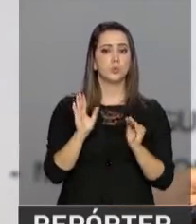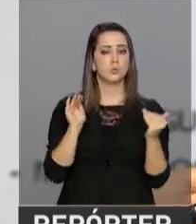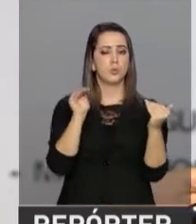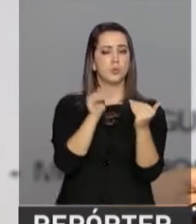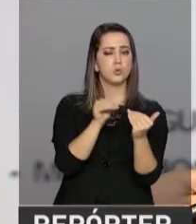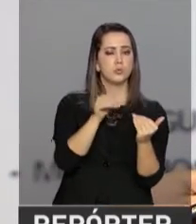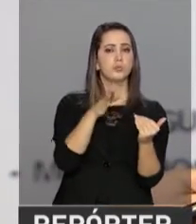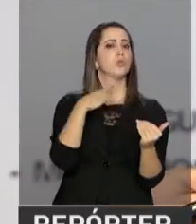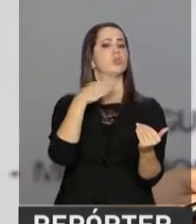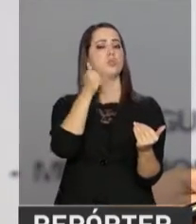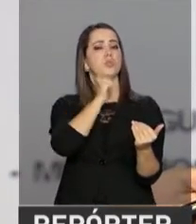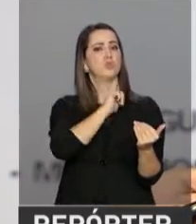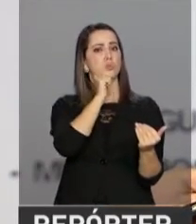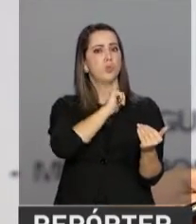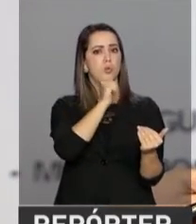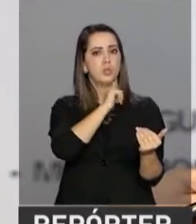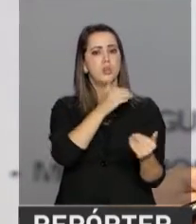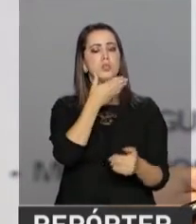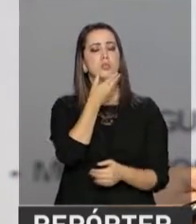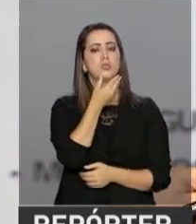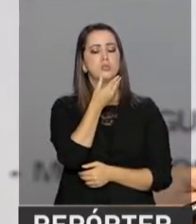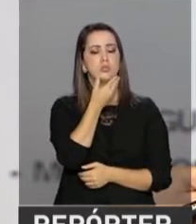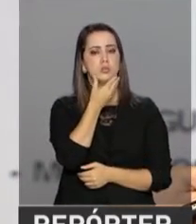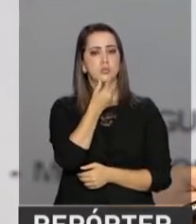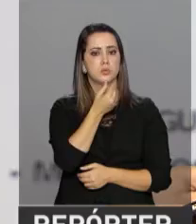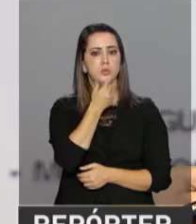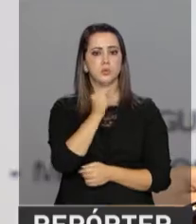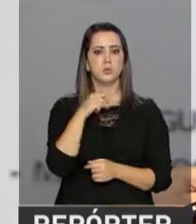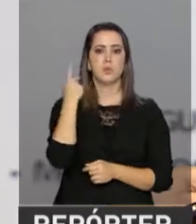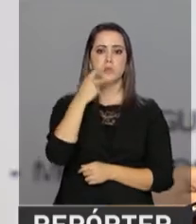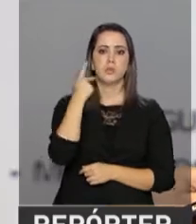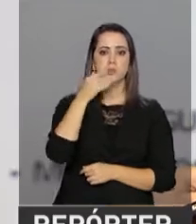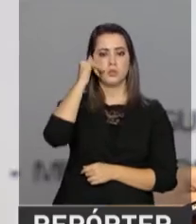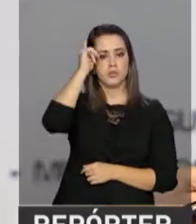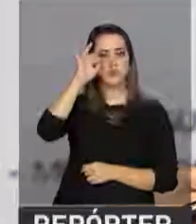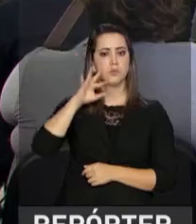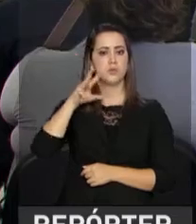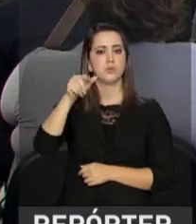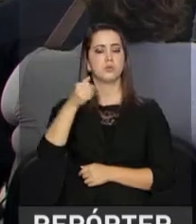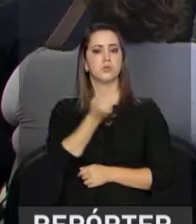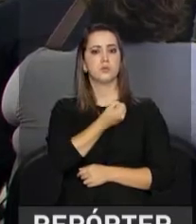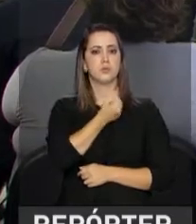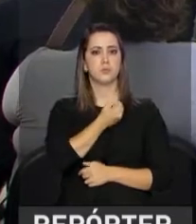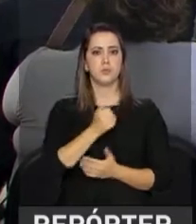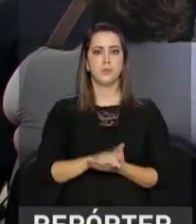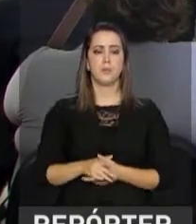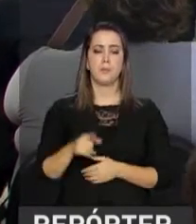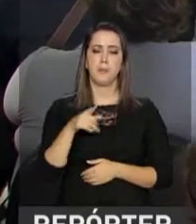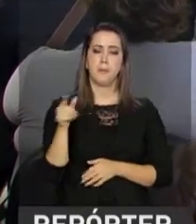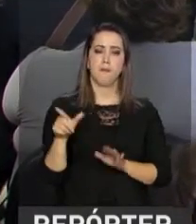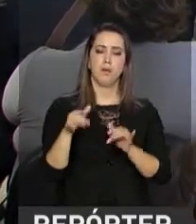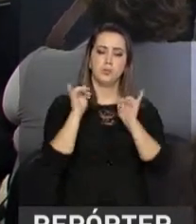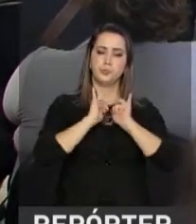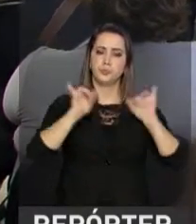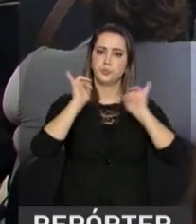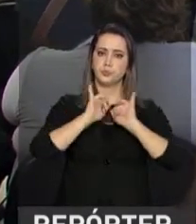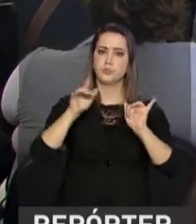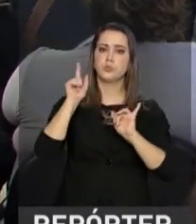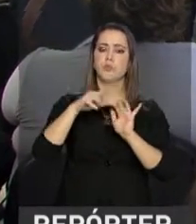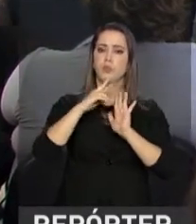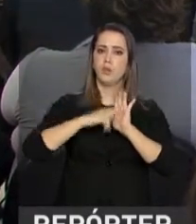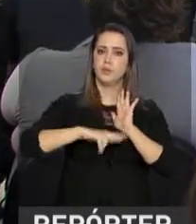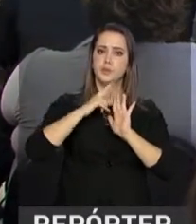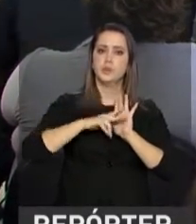sejam criadas justamente para que possam estar combatendo todos esses dados o lançamento do relatório lembrou também